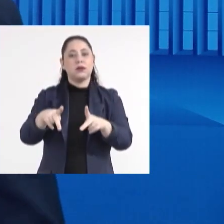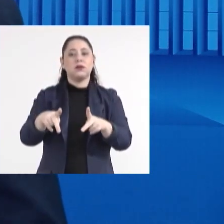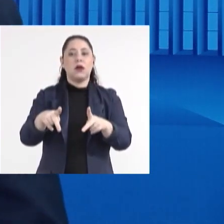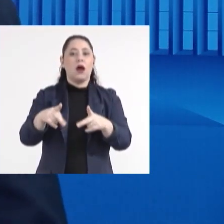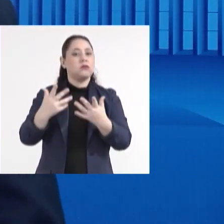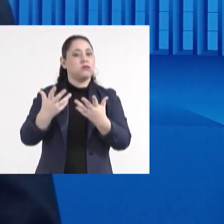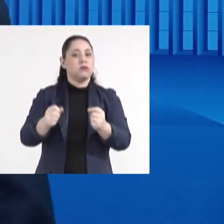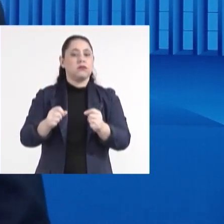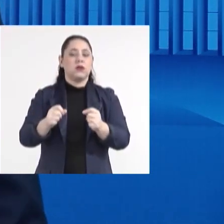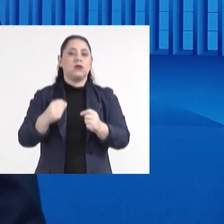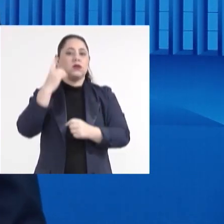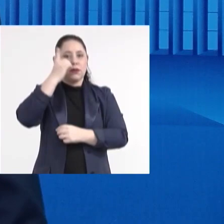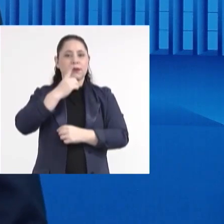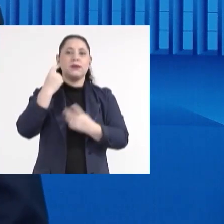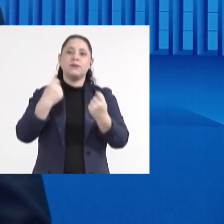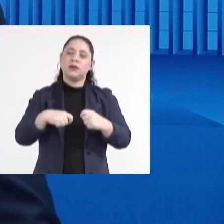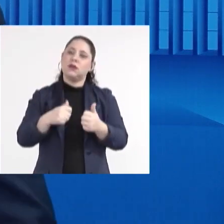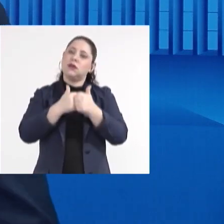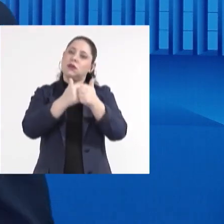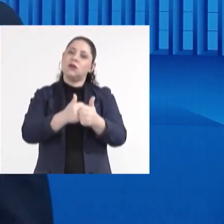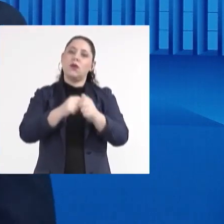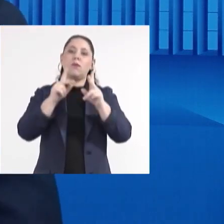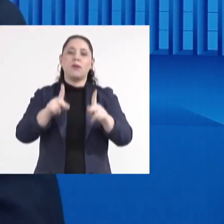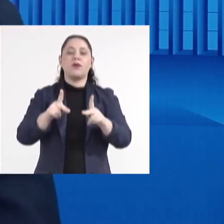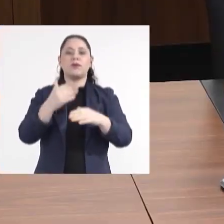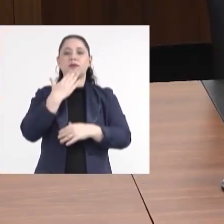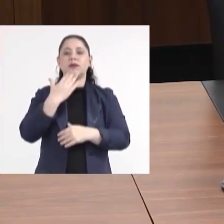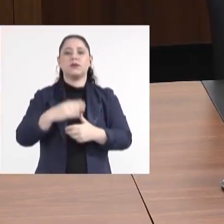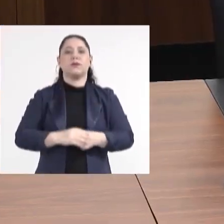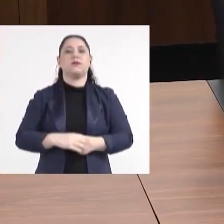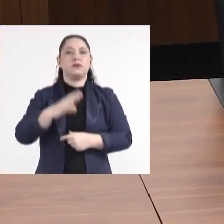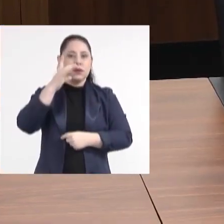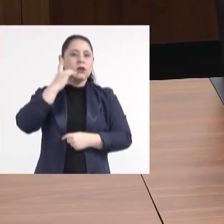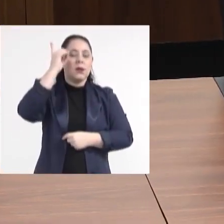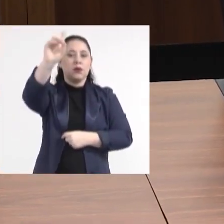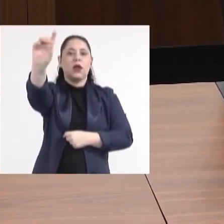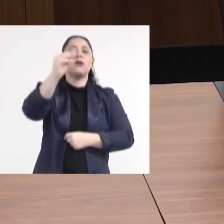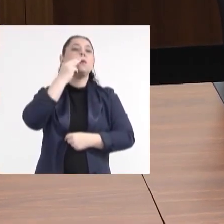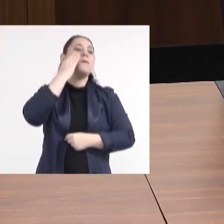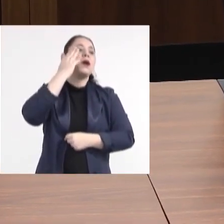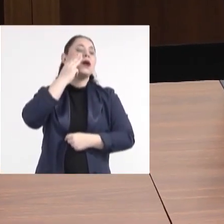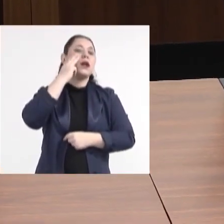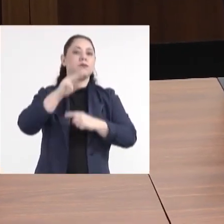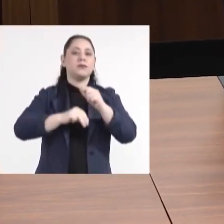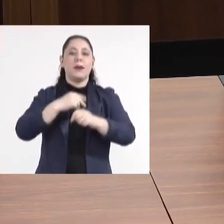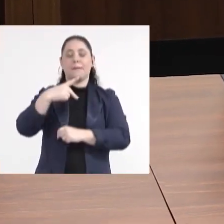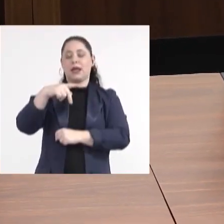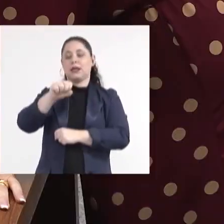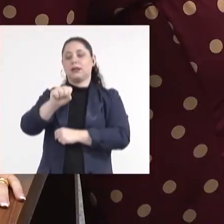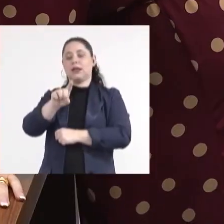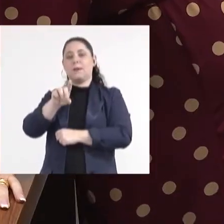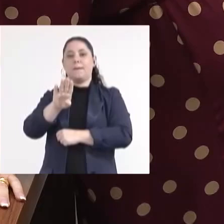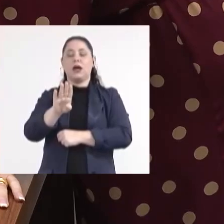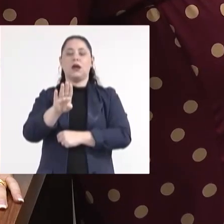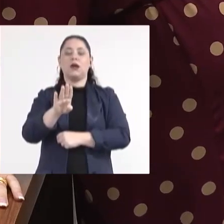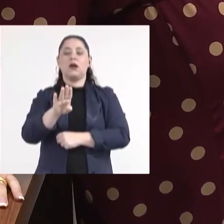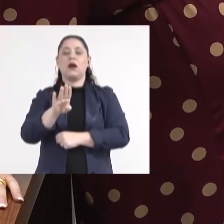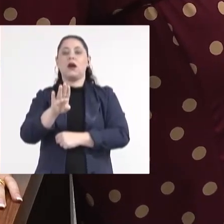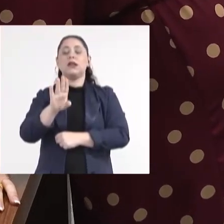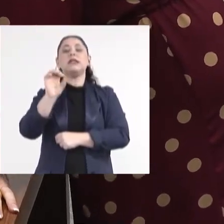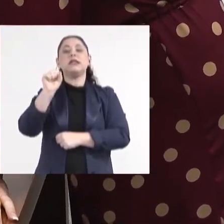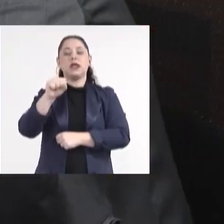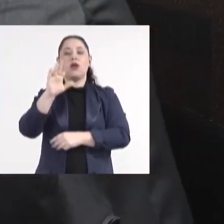população, né? Nada mais justo do que um deputado seguir o que o povo pede. A deputada Mara Caseiro, do PSDB, favorável